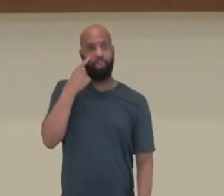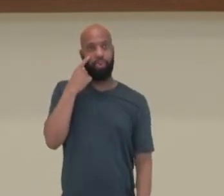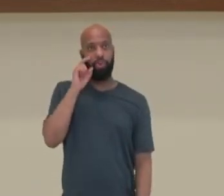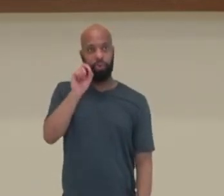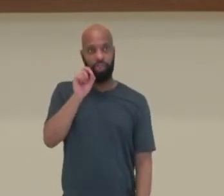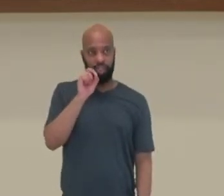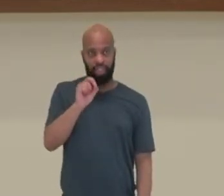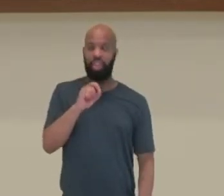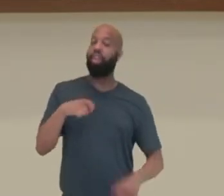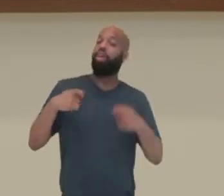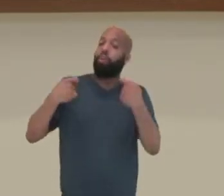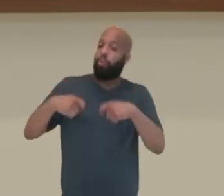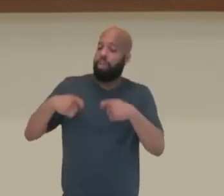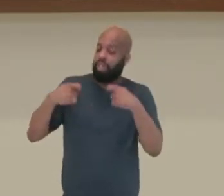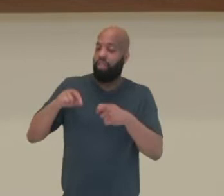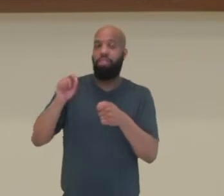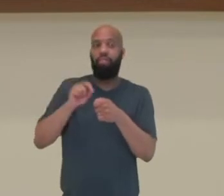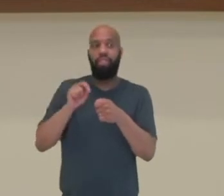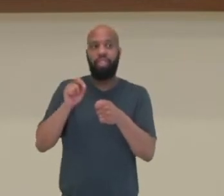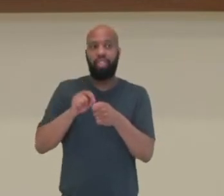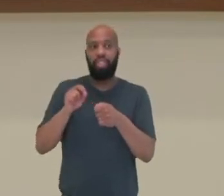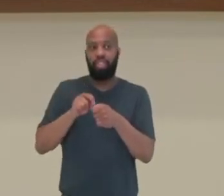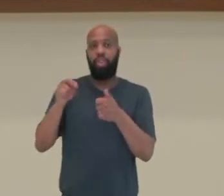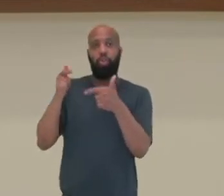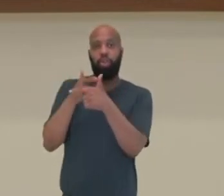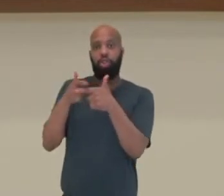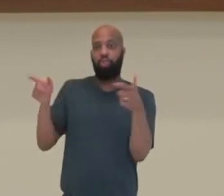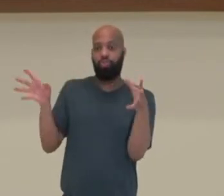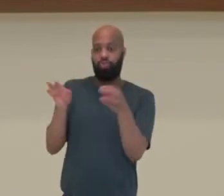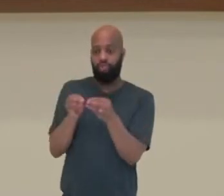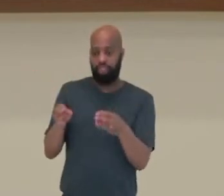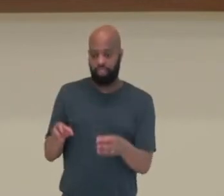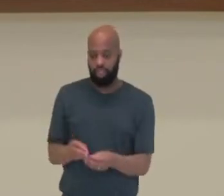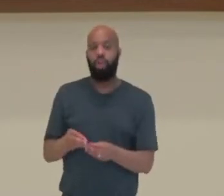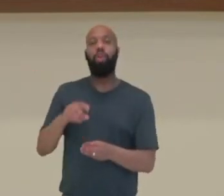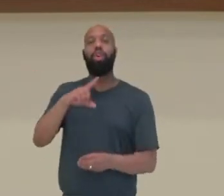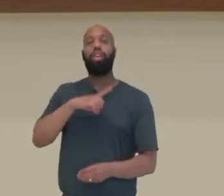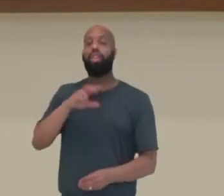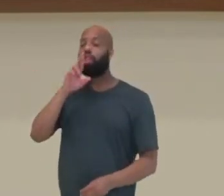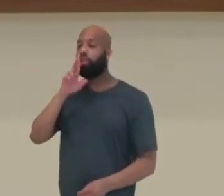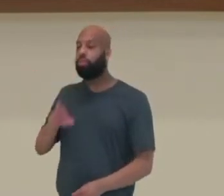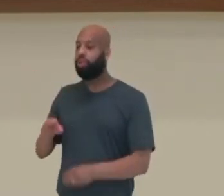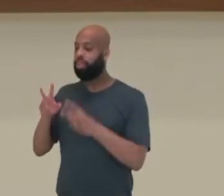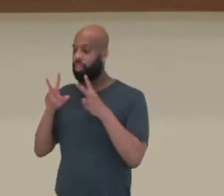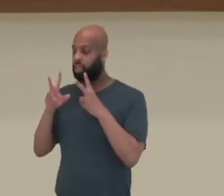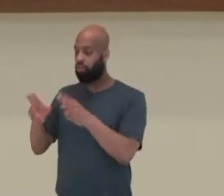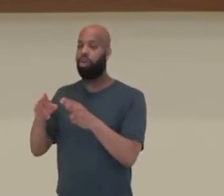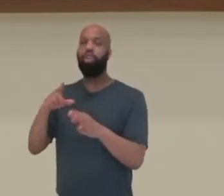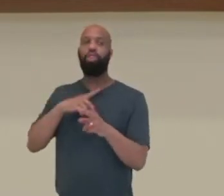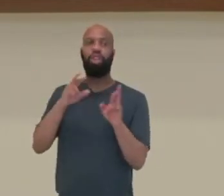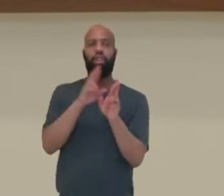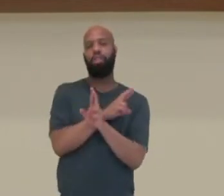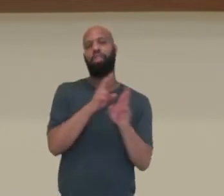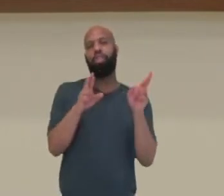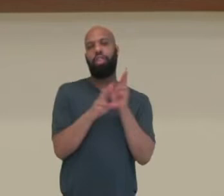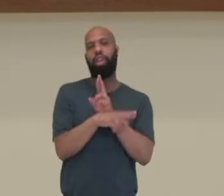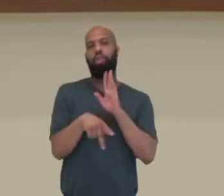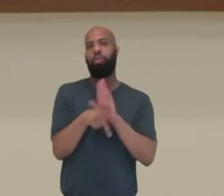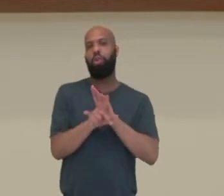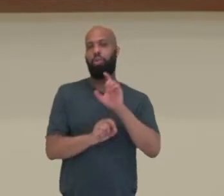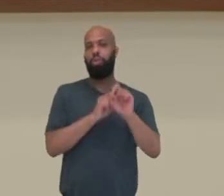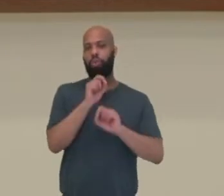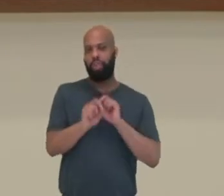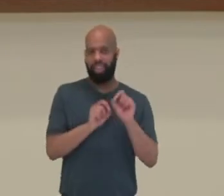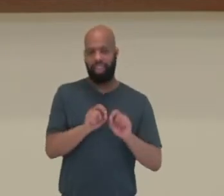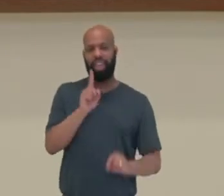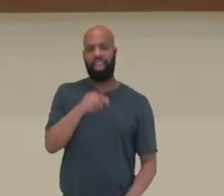verificaram que esses números geralmente estavam relacionados a grandezas, ok? Então,